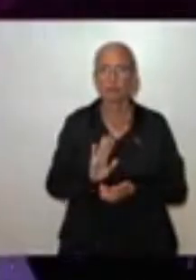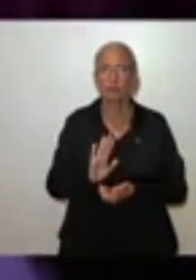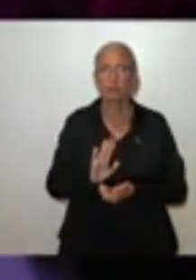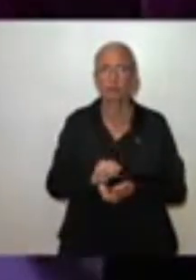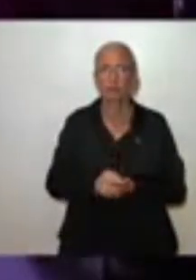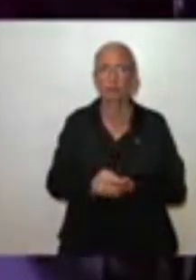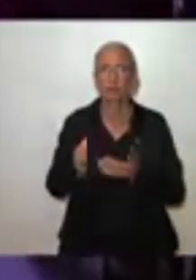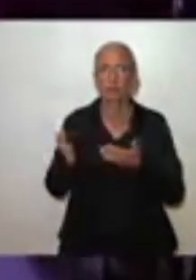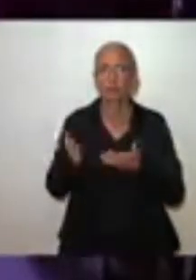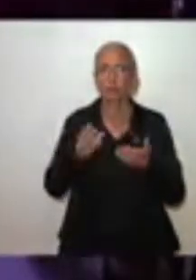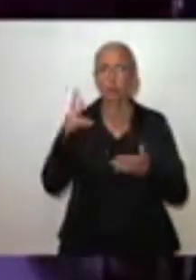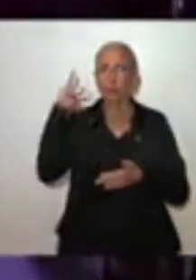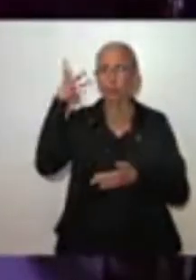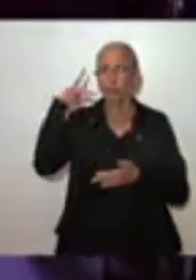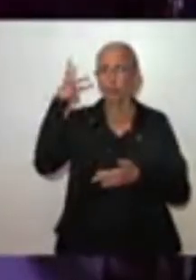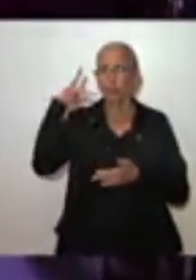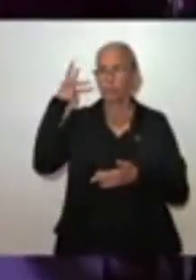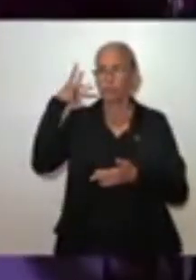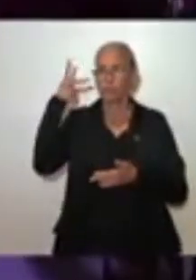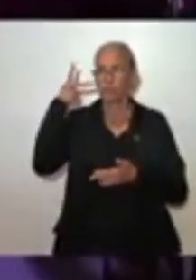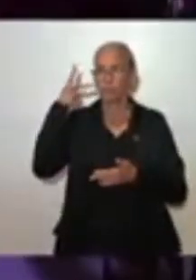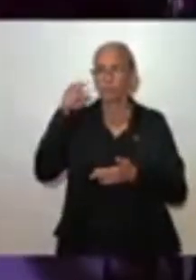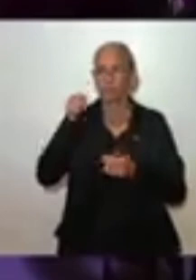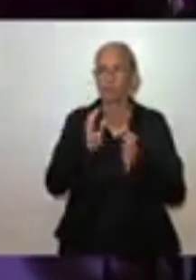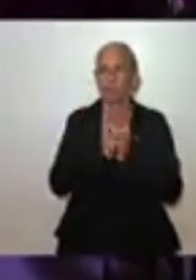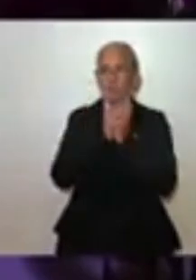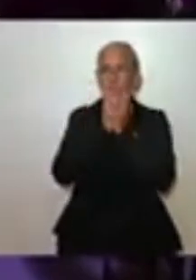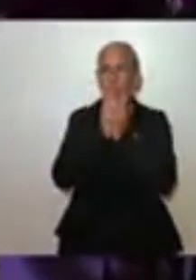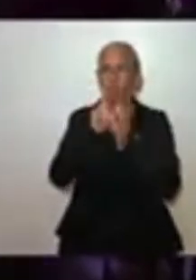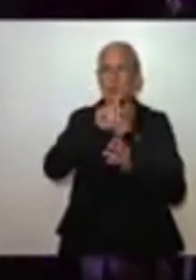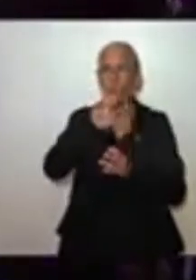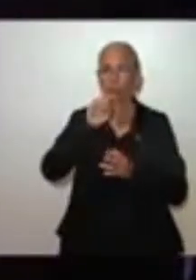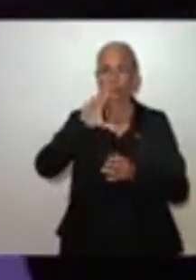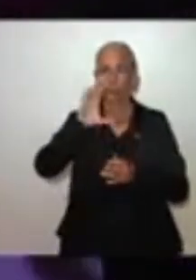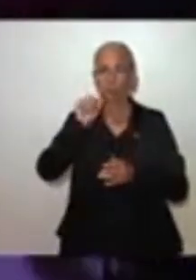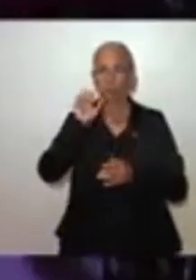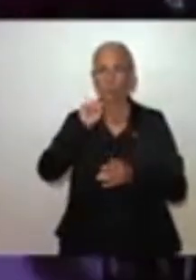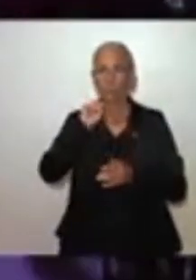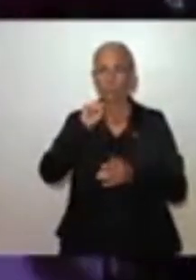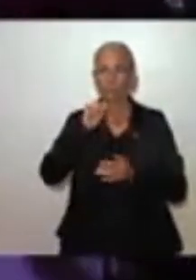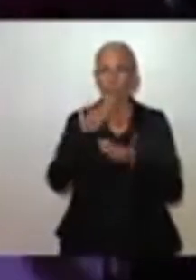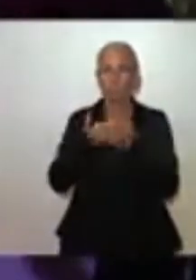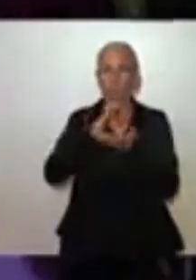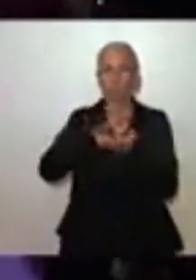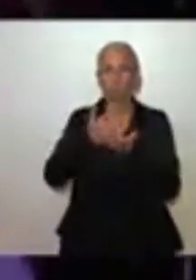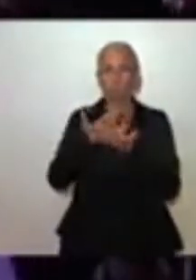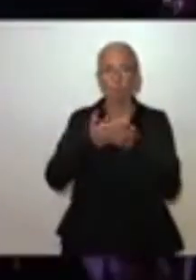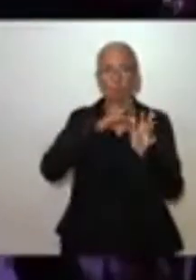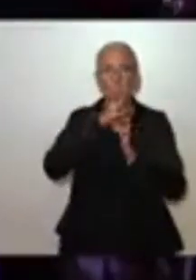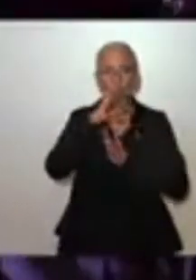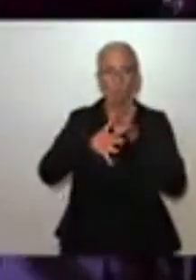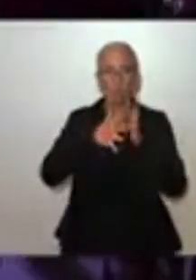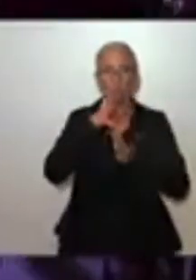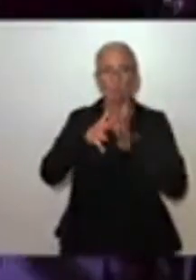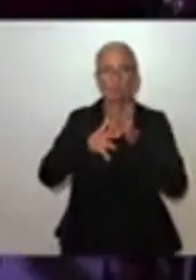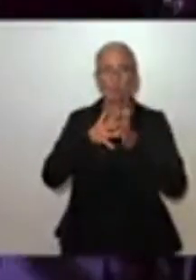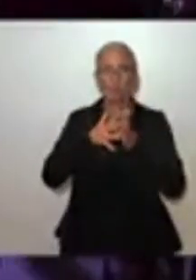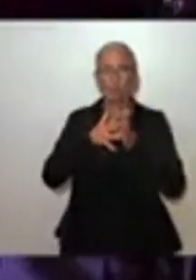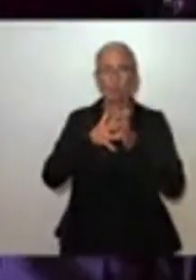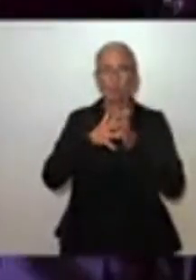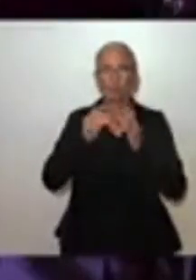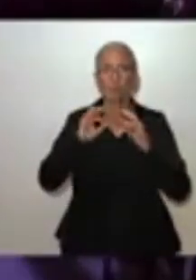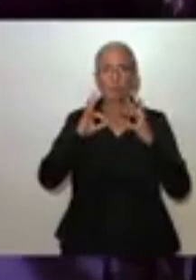chamar o parlamentar juvenil representantes da APAE Lucas de Oliveira que vai interpretar em Libras o que